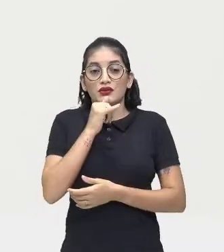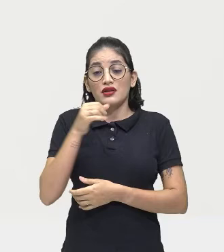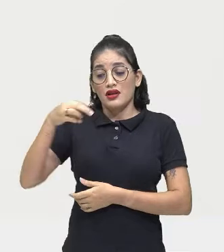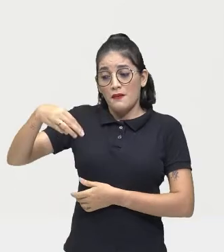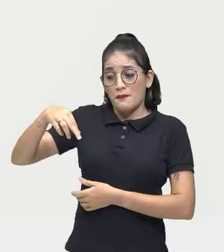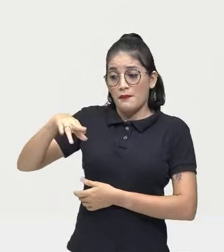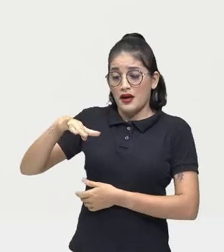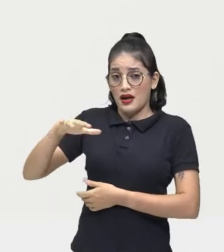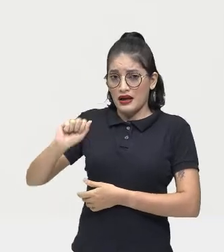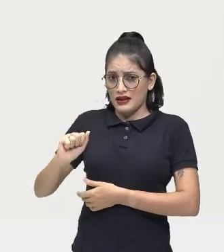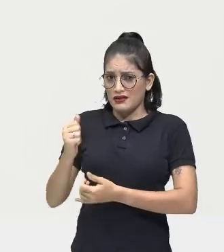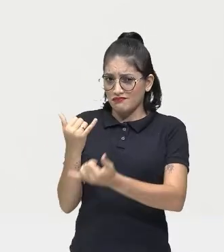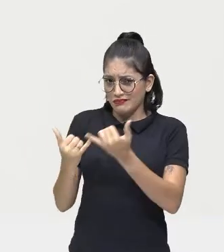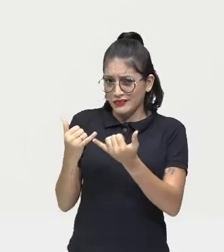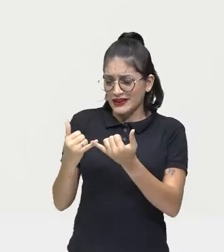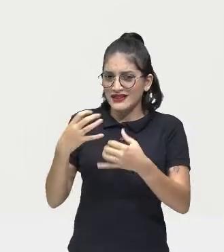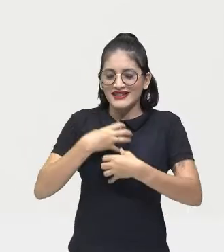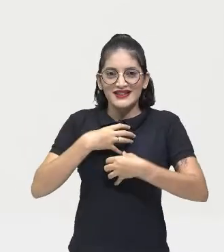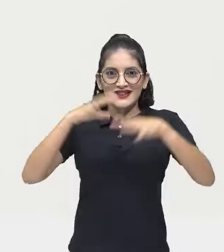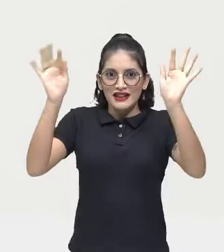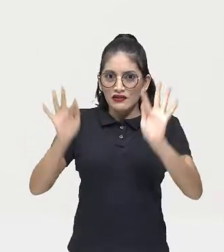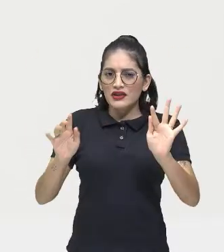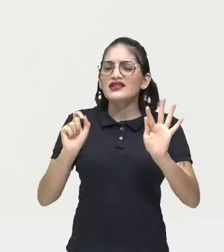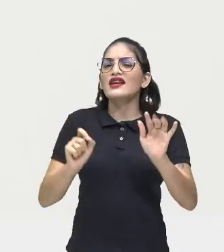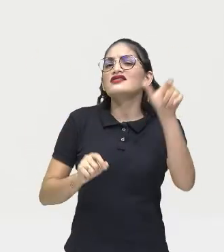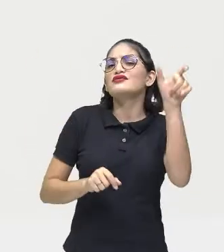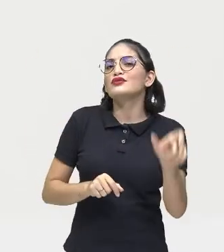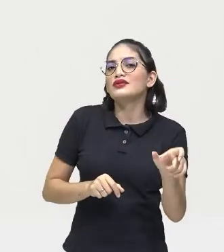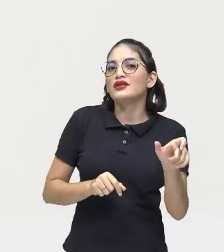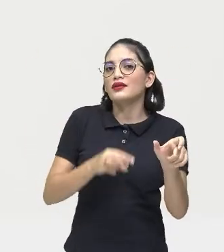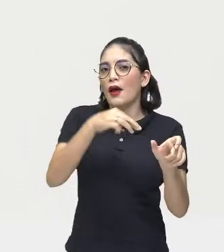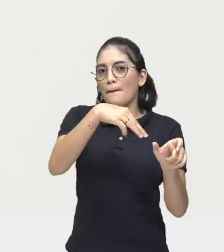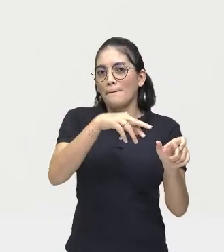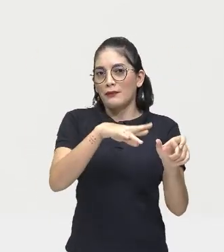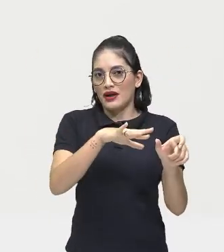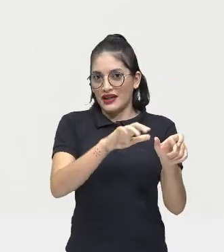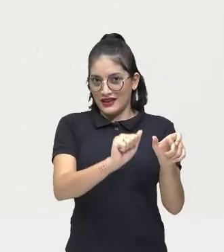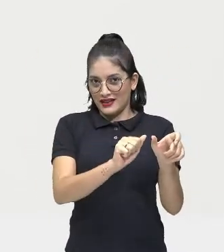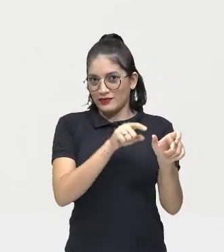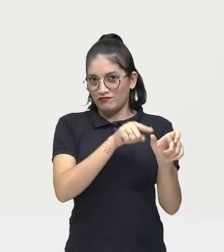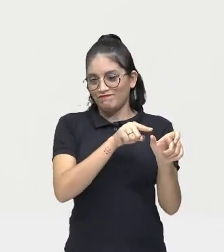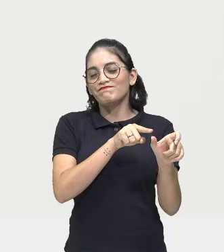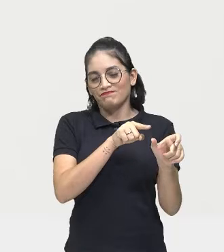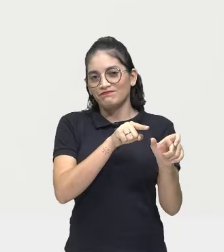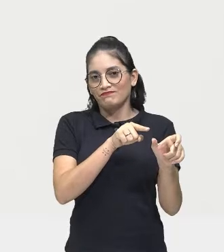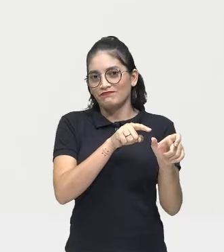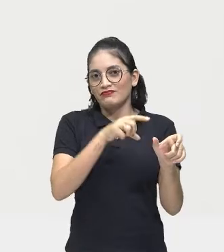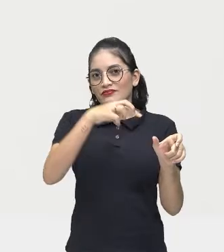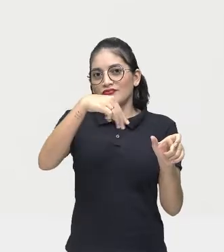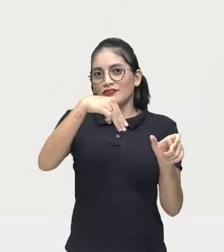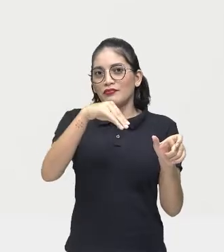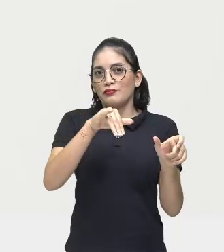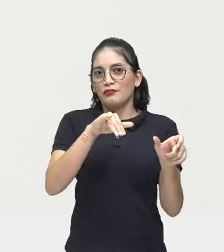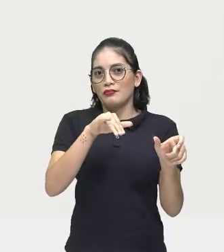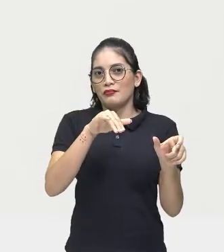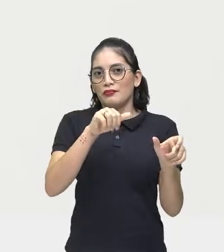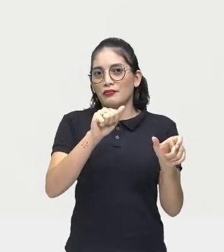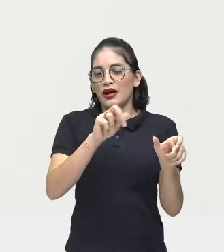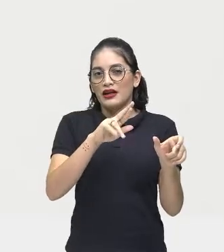contente, certo? Olha só, quem é o sujeito? A Maria. Sujeito da minha